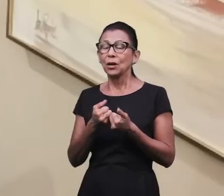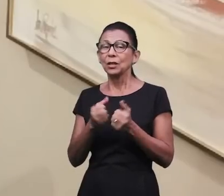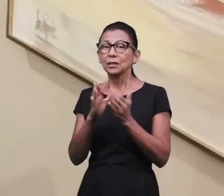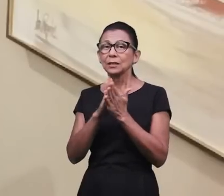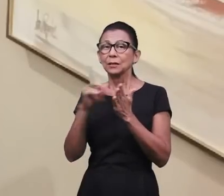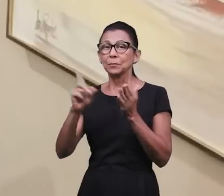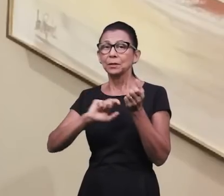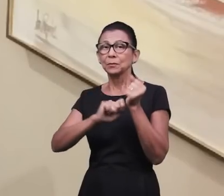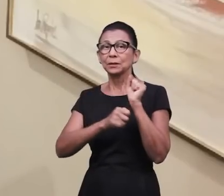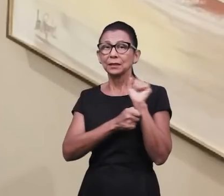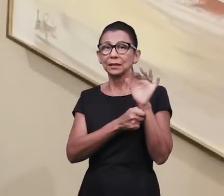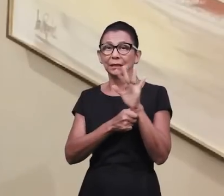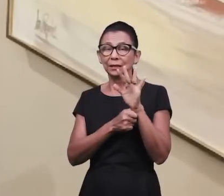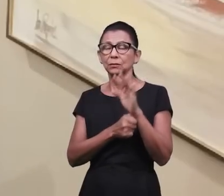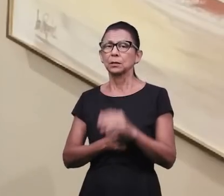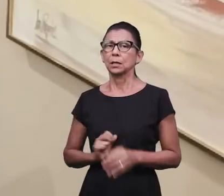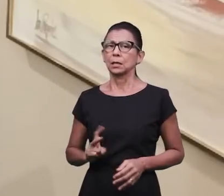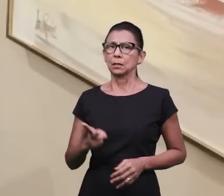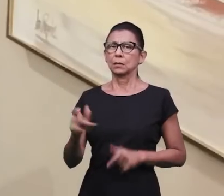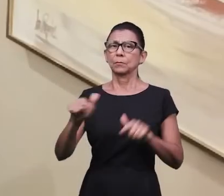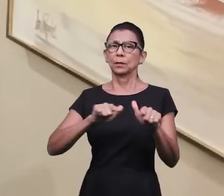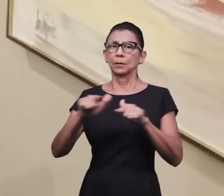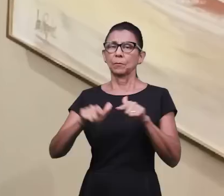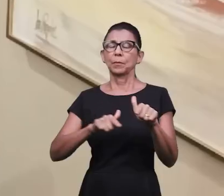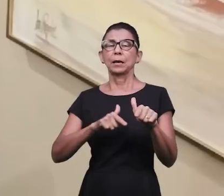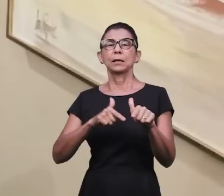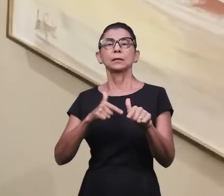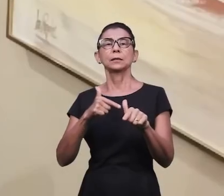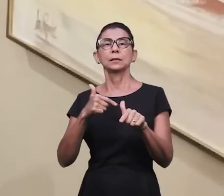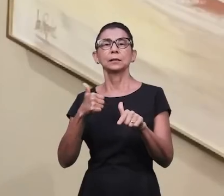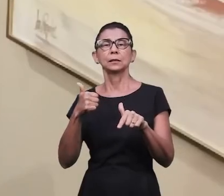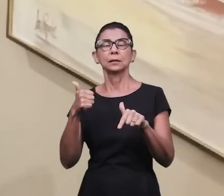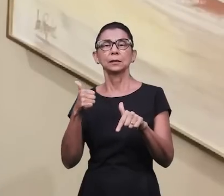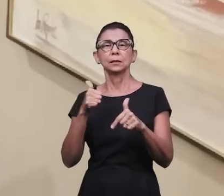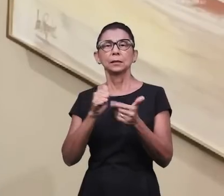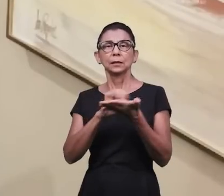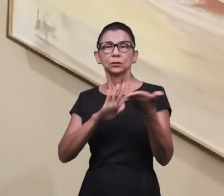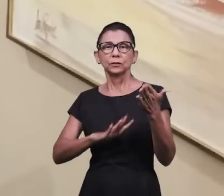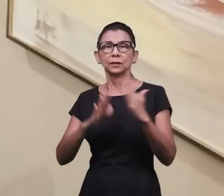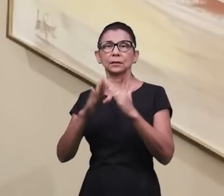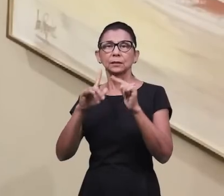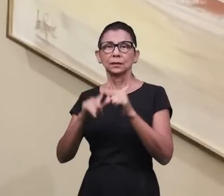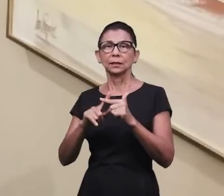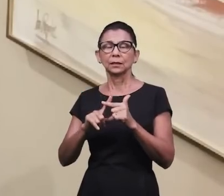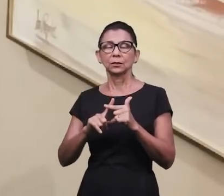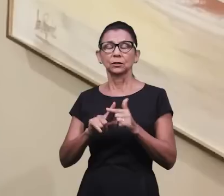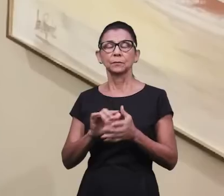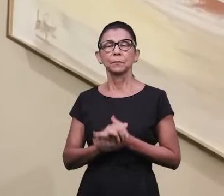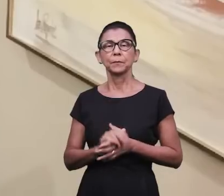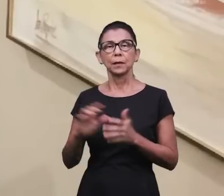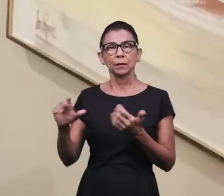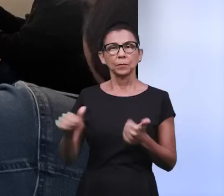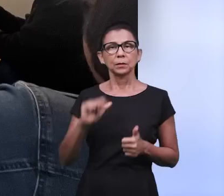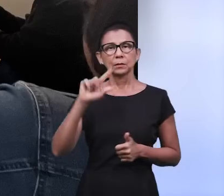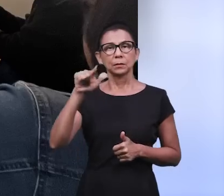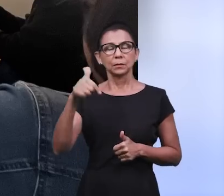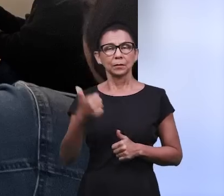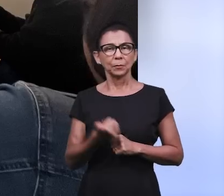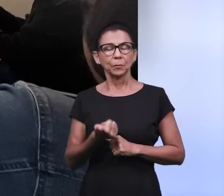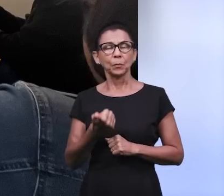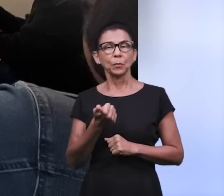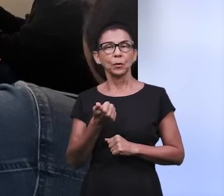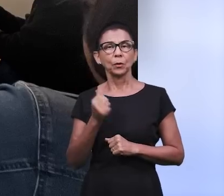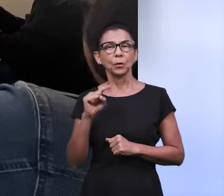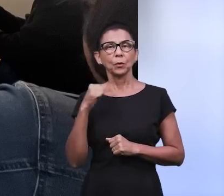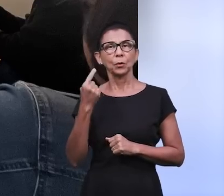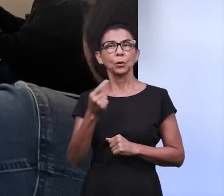cultos e atividades da igreja. Após o batismo, a congregação participou de uma ceia, glórias a Deus! Na ICM de Worcester, 10